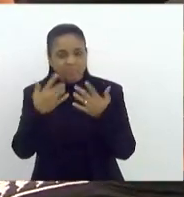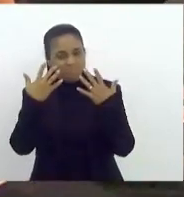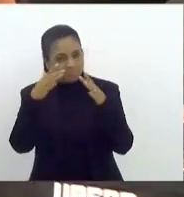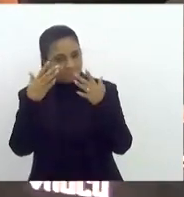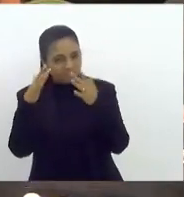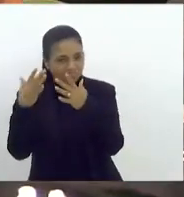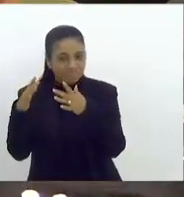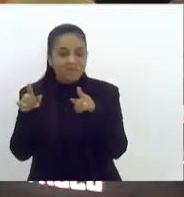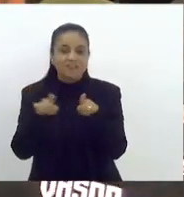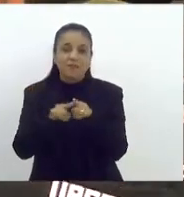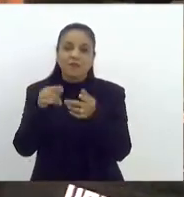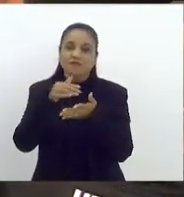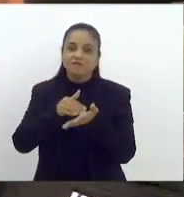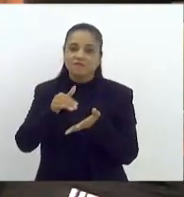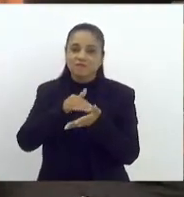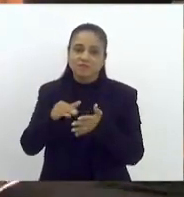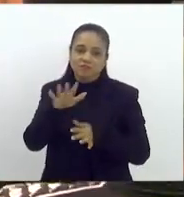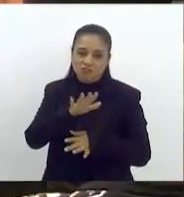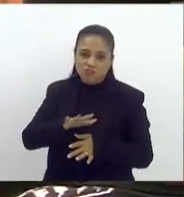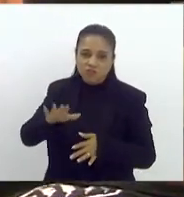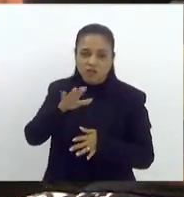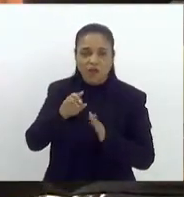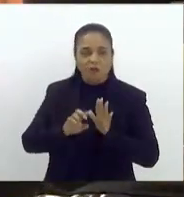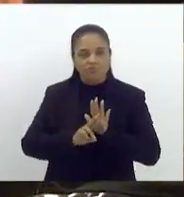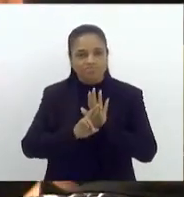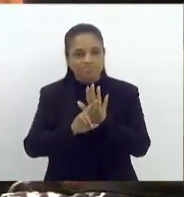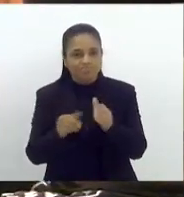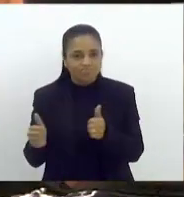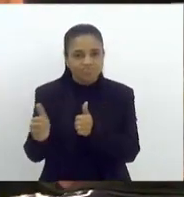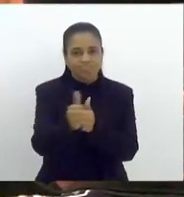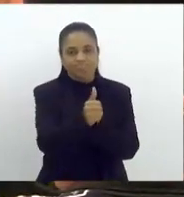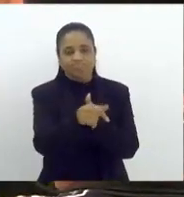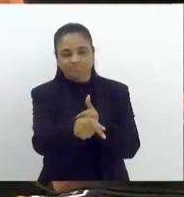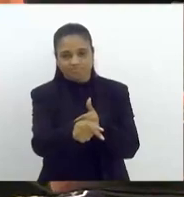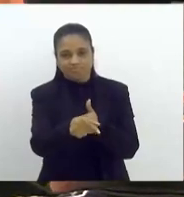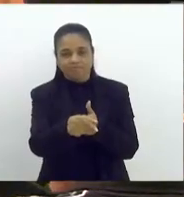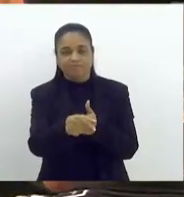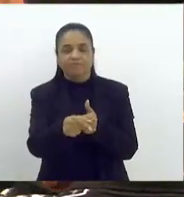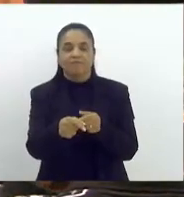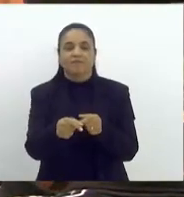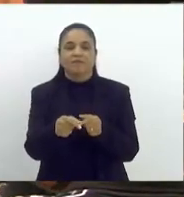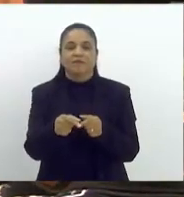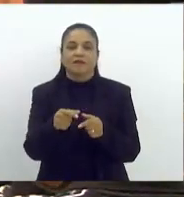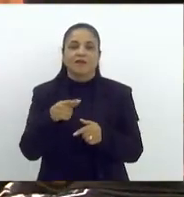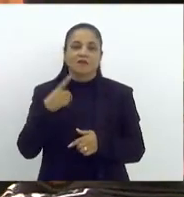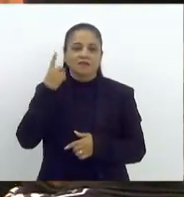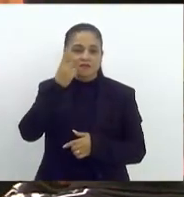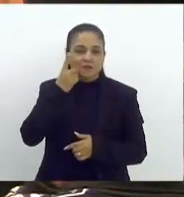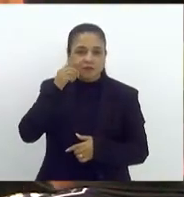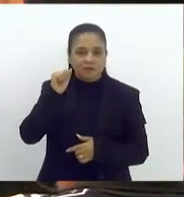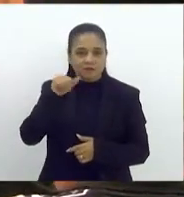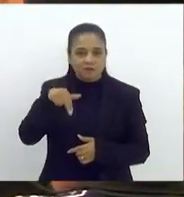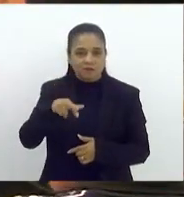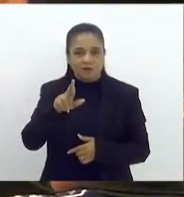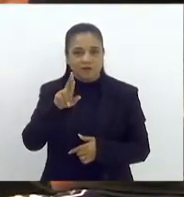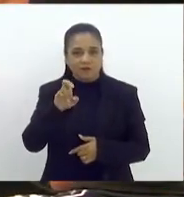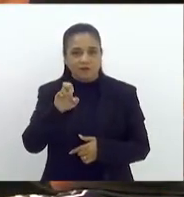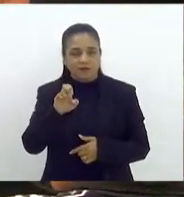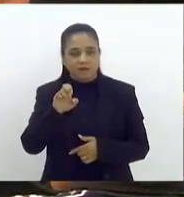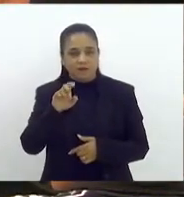e também a secretária geral da frente então sem ela sem também Deputado Andrézinho que daqui a pouco vai chegar